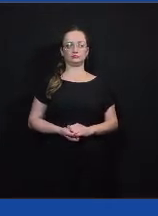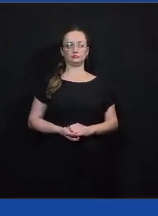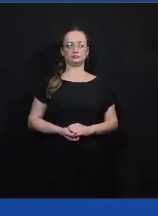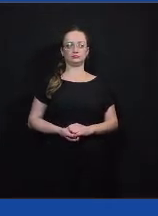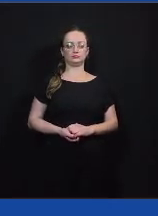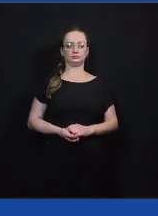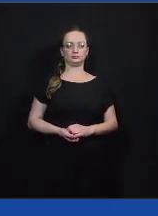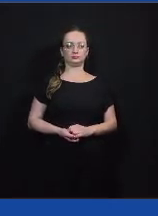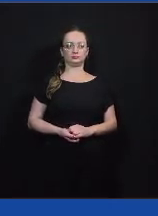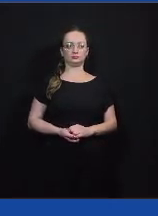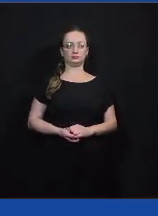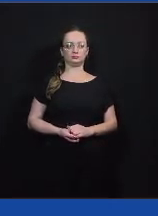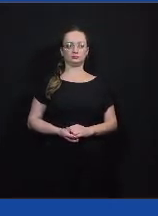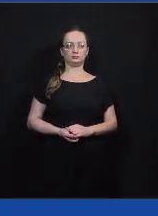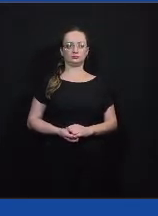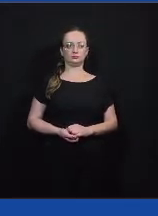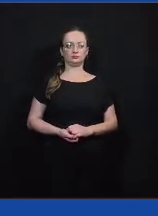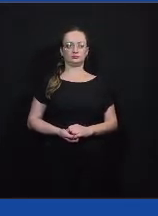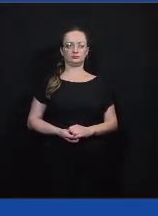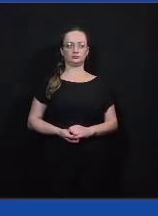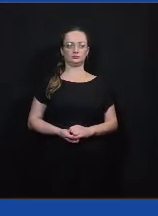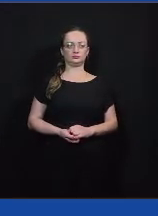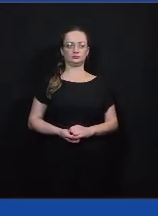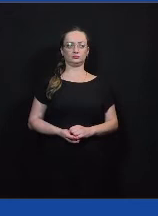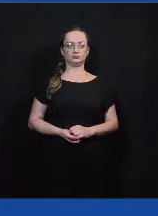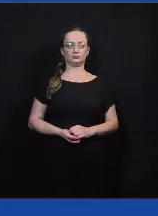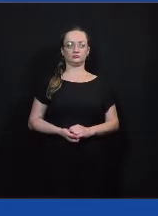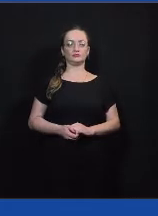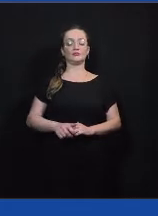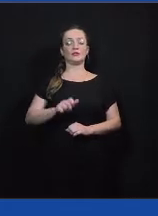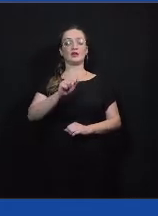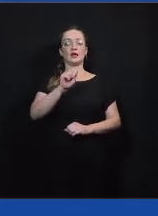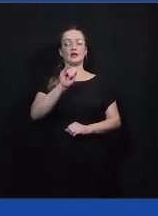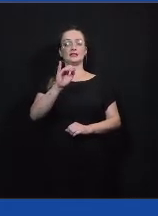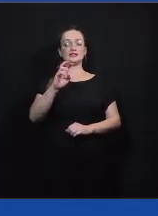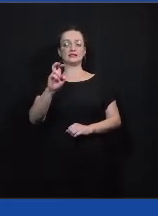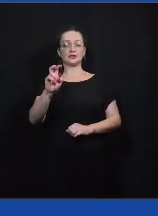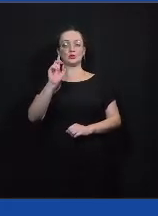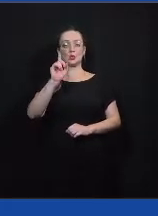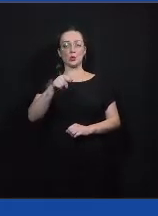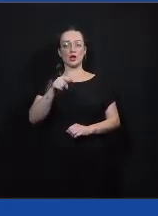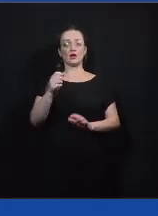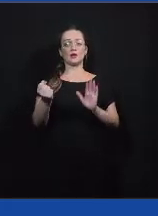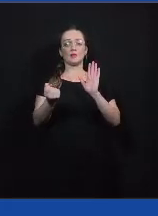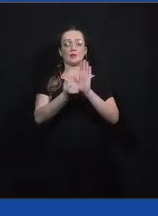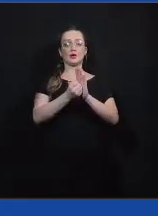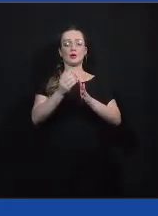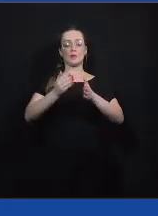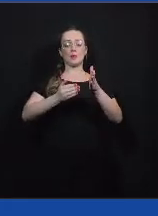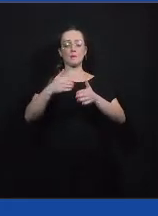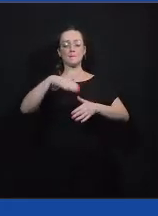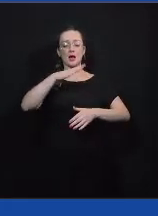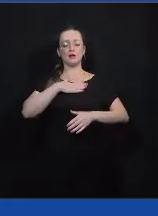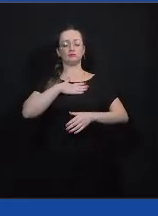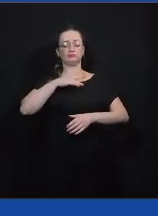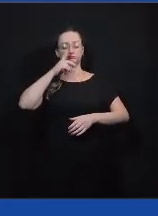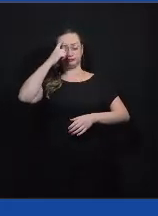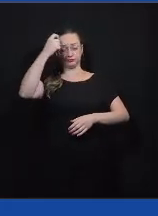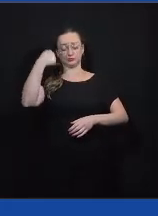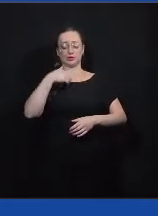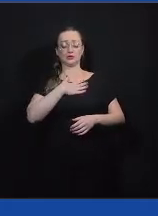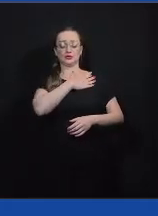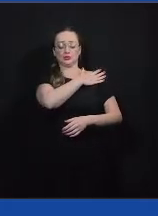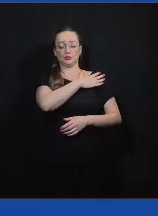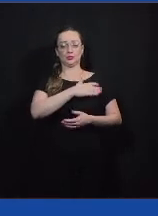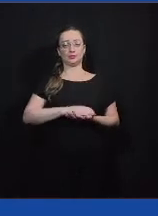bom então vamos lá a crescer funcional número cinco é baixado no marcando período mais violento da ditadura militar